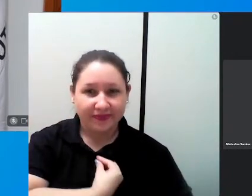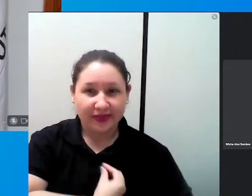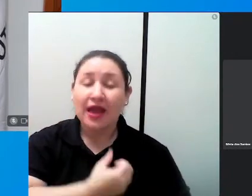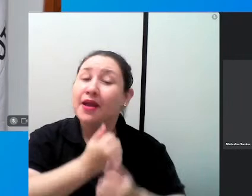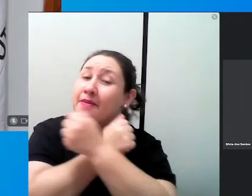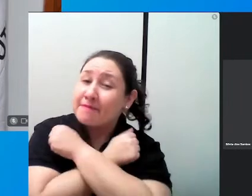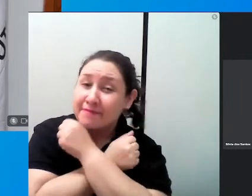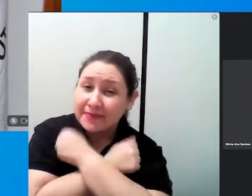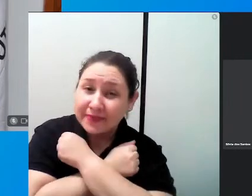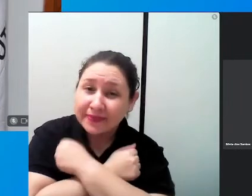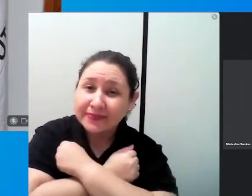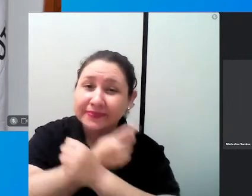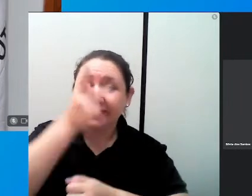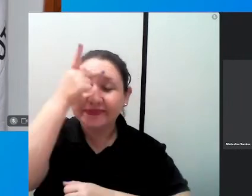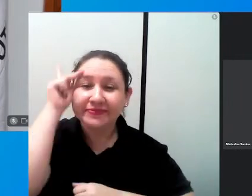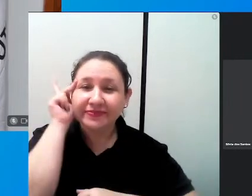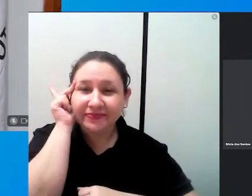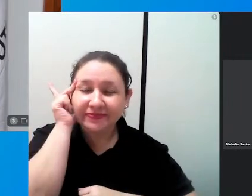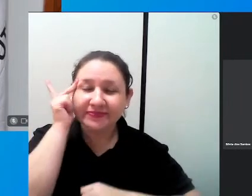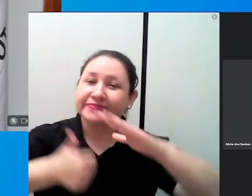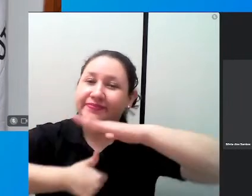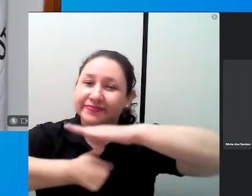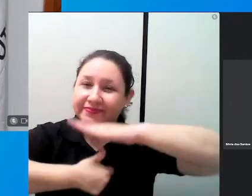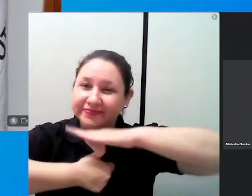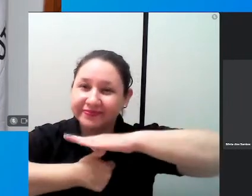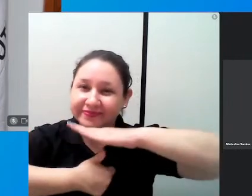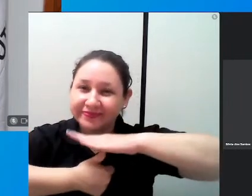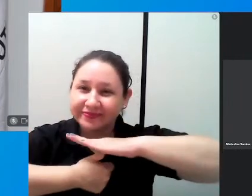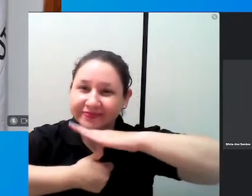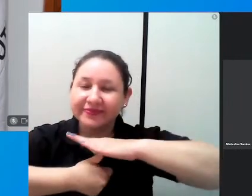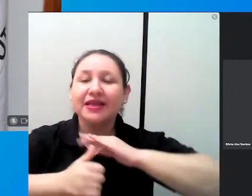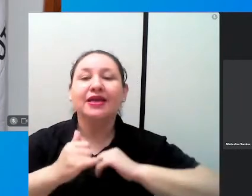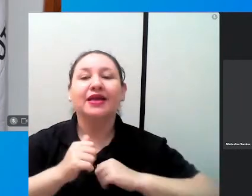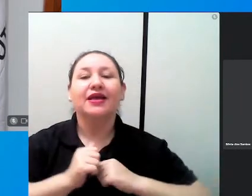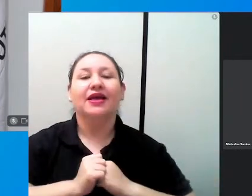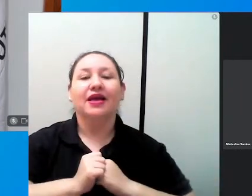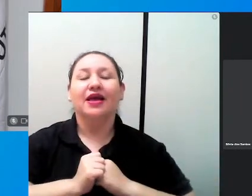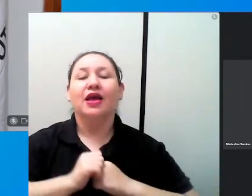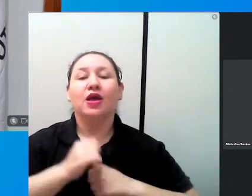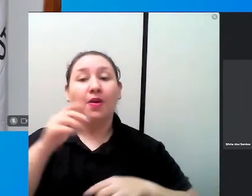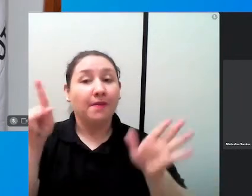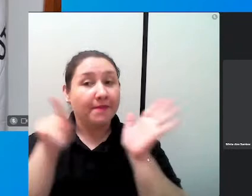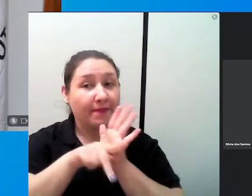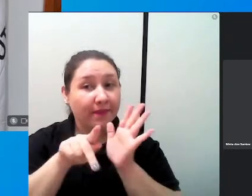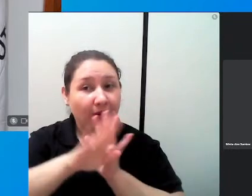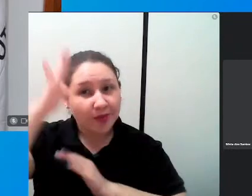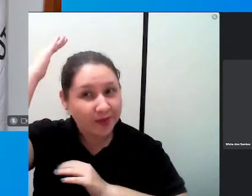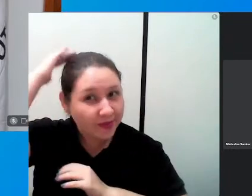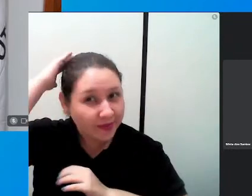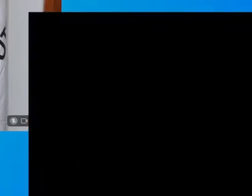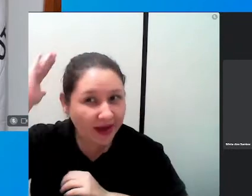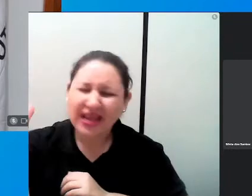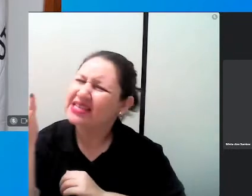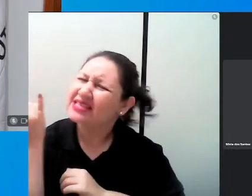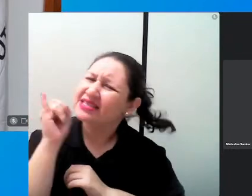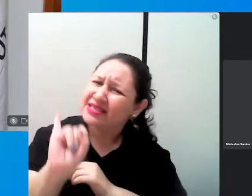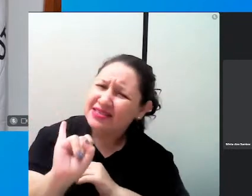colegas reitores, né, então mando um abraço para o Cláudio Alex, do Pará. Se eu falar algum nome